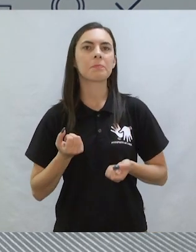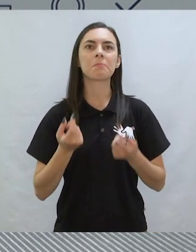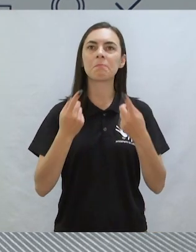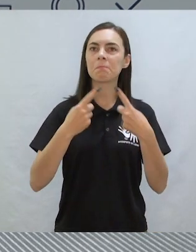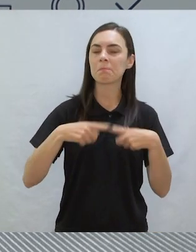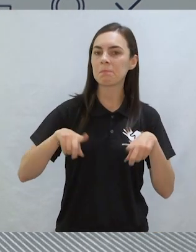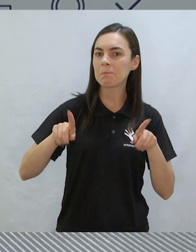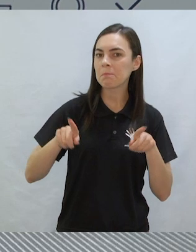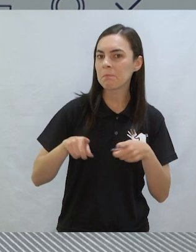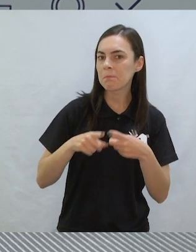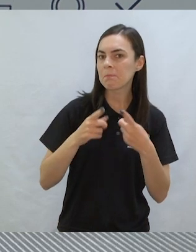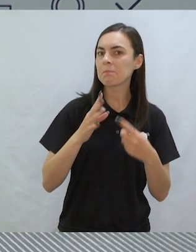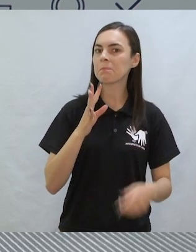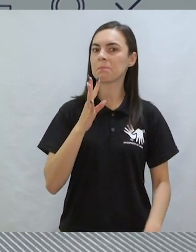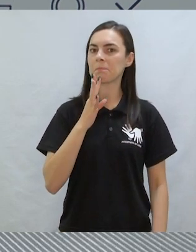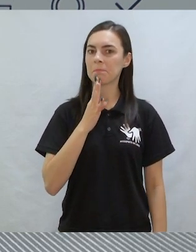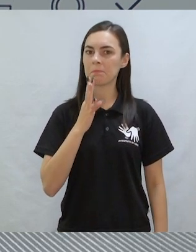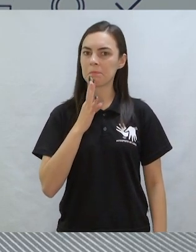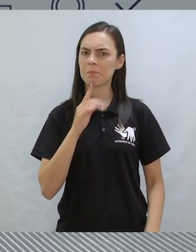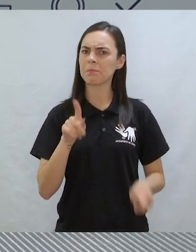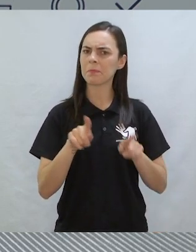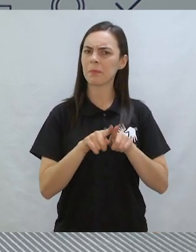poesias, músicas,